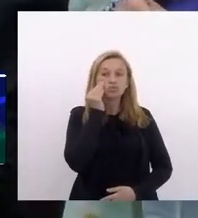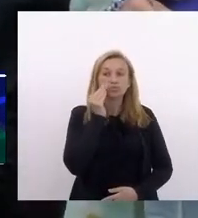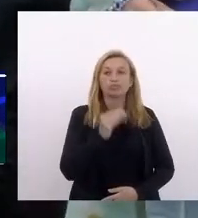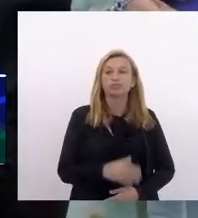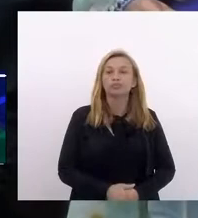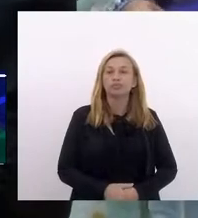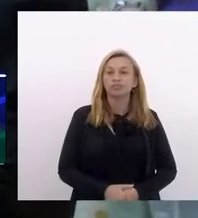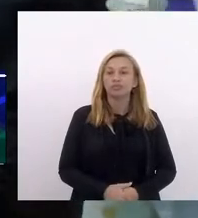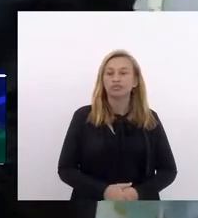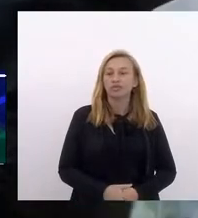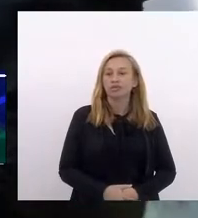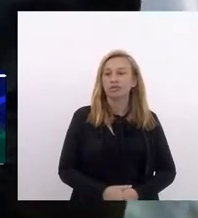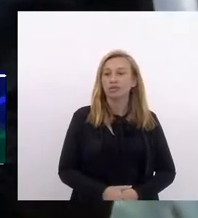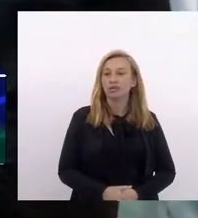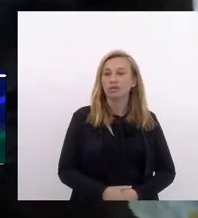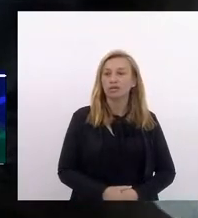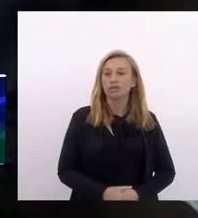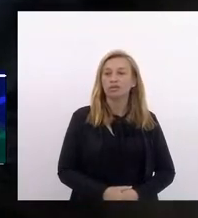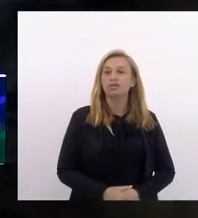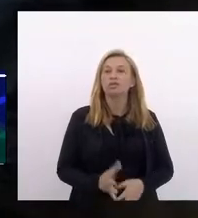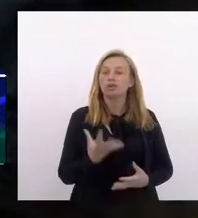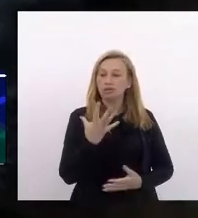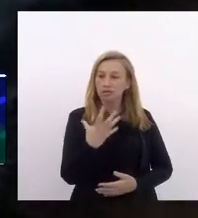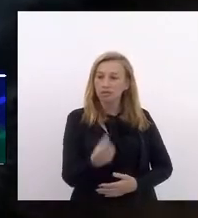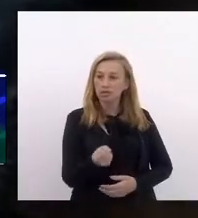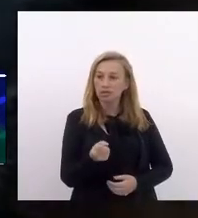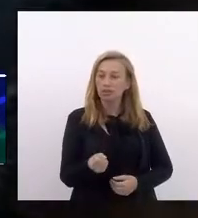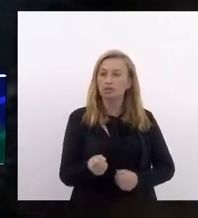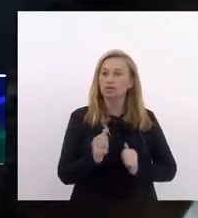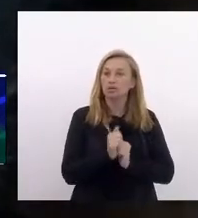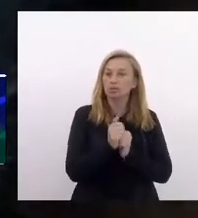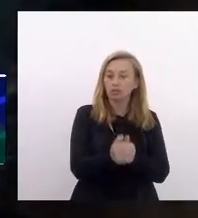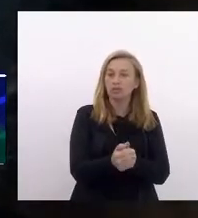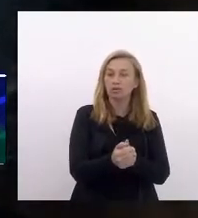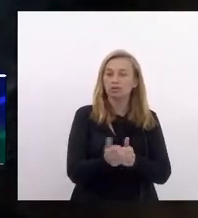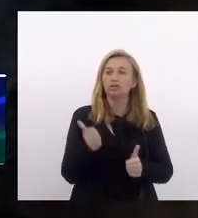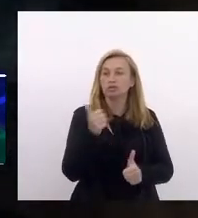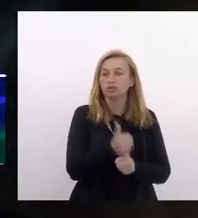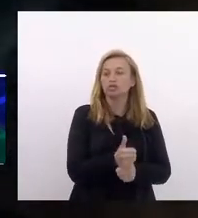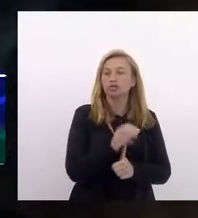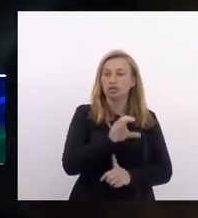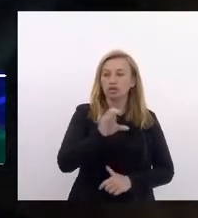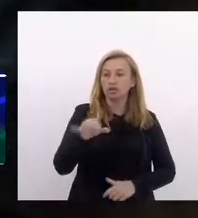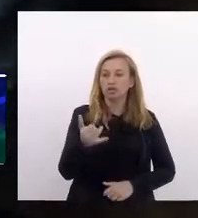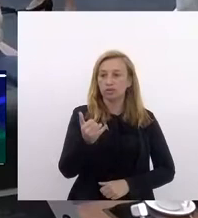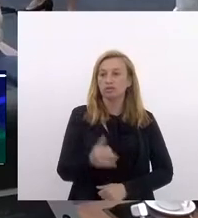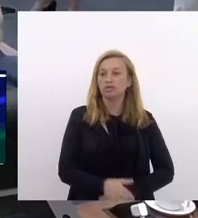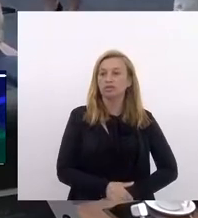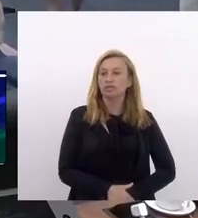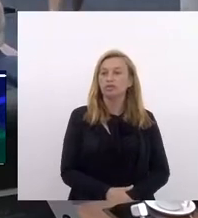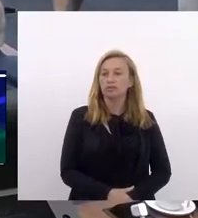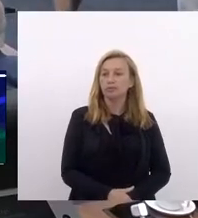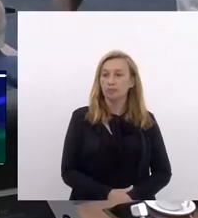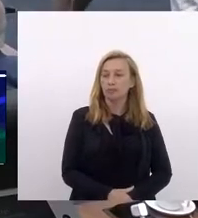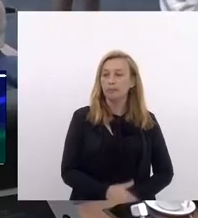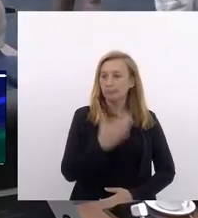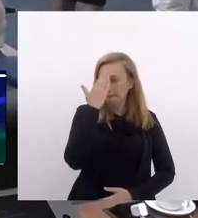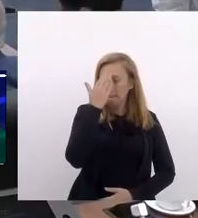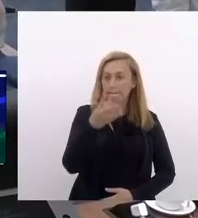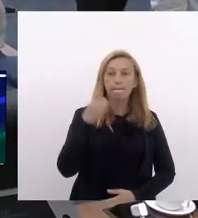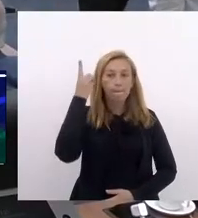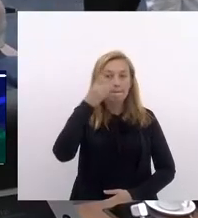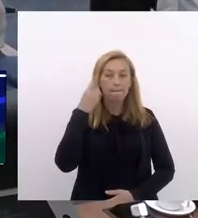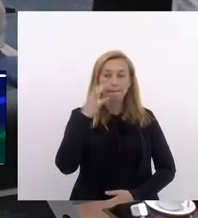esse parecer e o nosso parecer é favorável acompanhando o substitutivo da CCJ. Obrigada, deputada